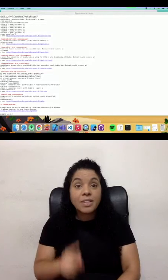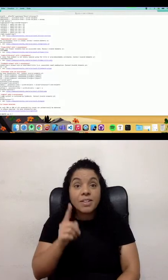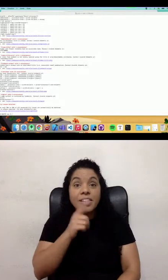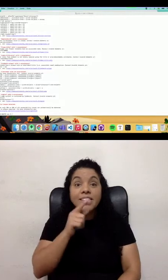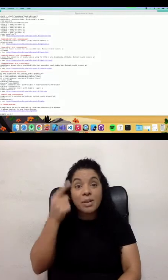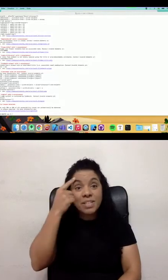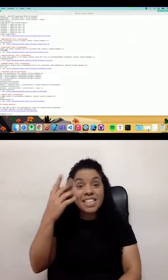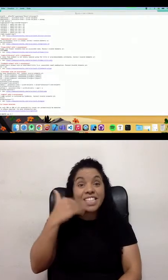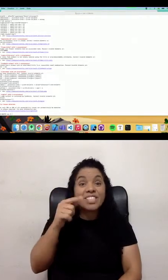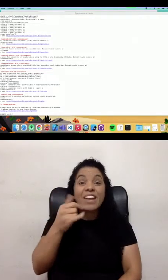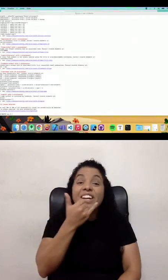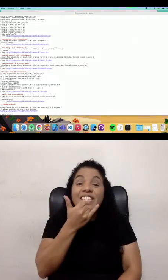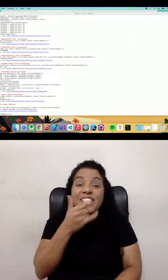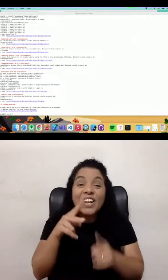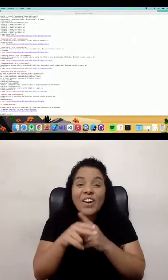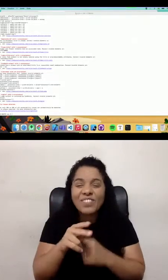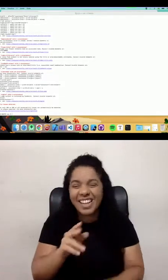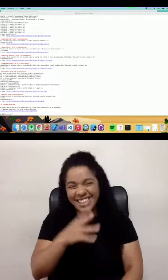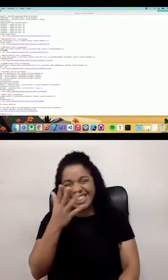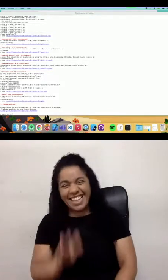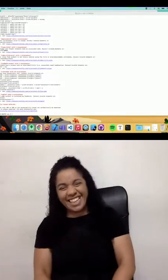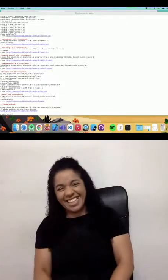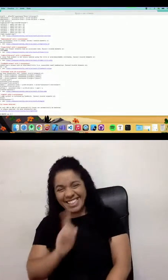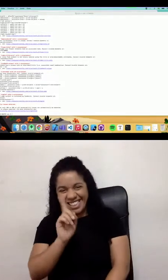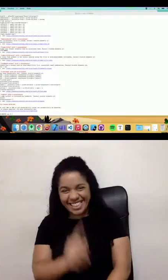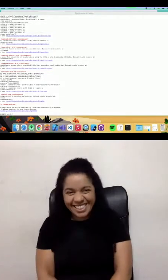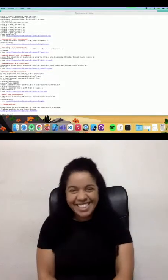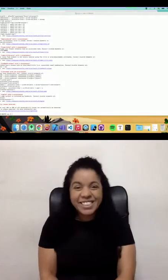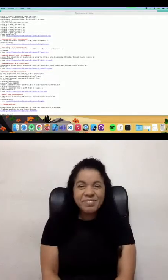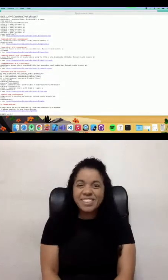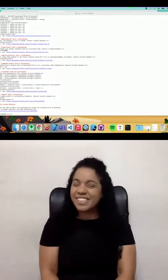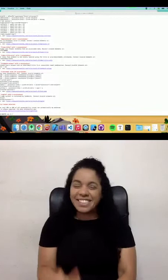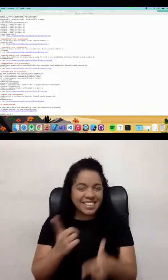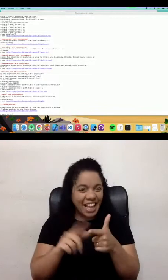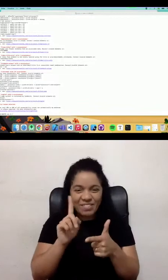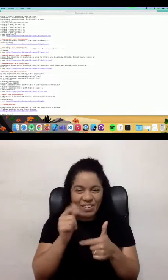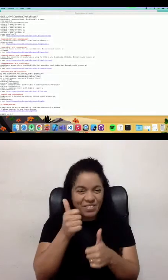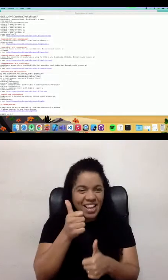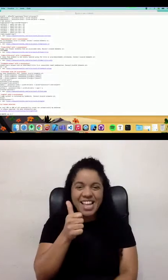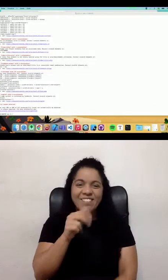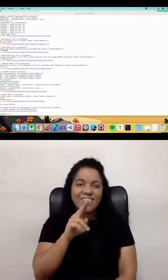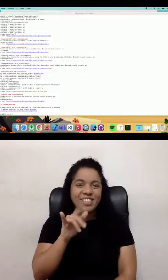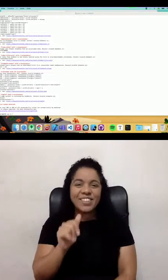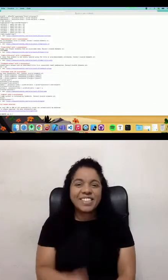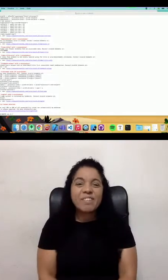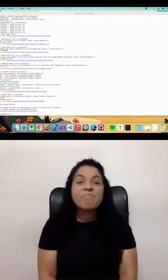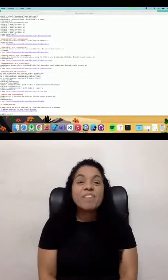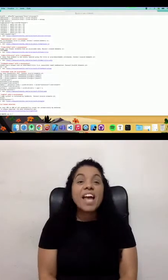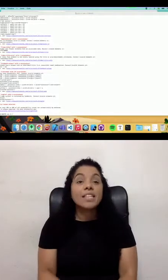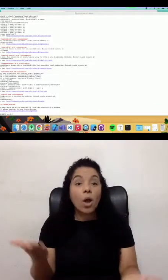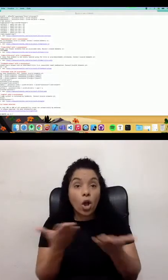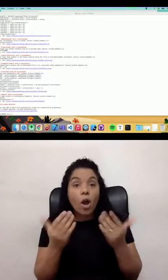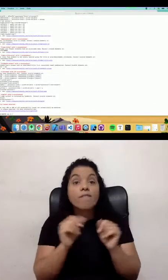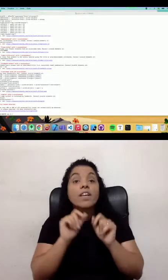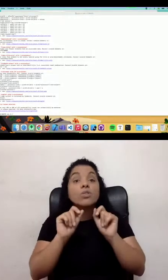chamado, desculpa. Eita! Sem problema isso. Então, aqui, gente, o que a gente fez,